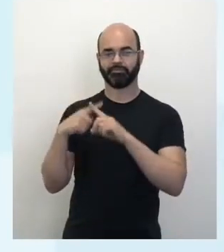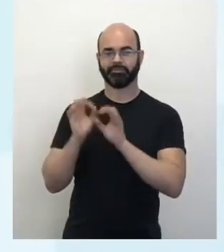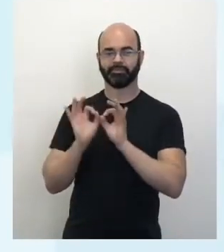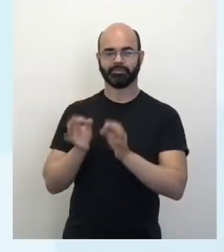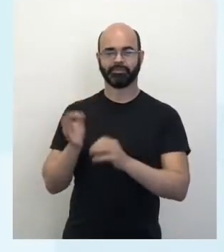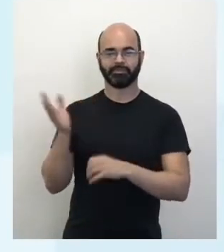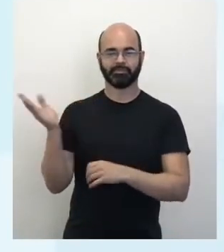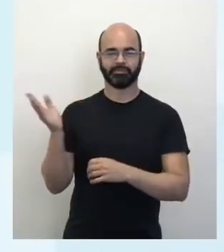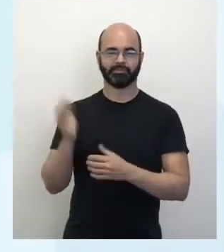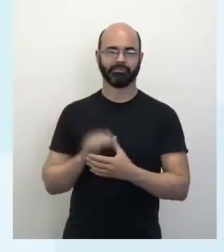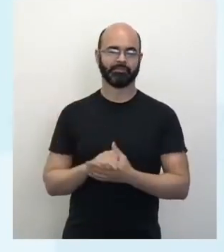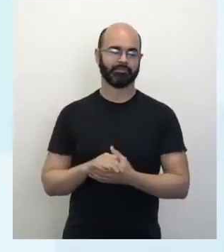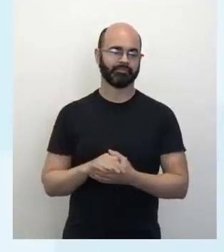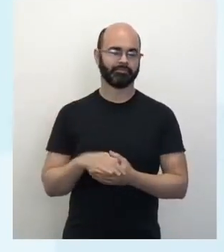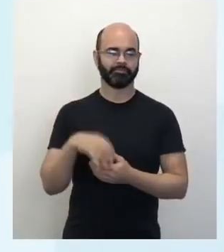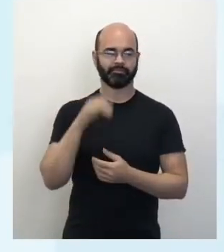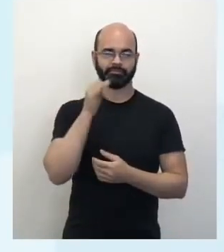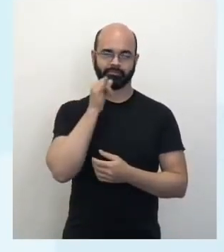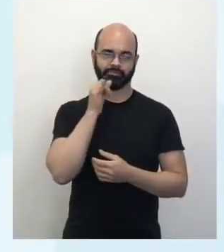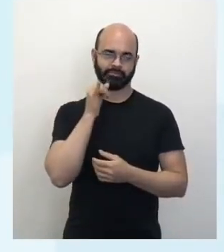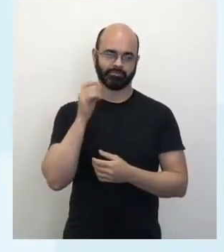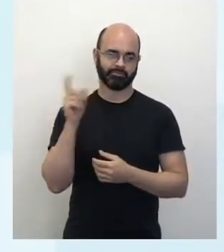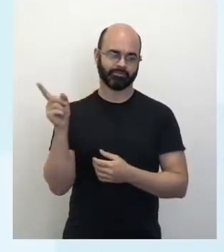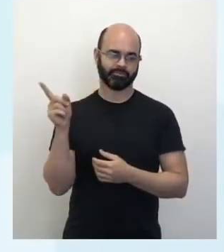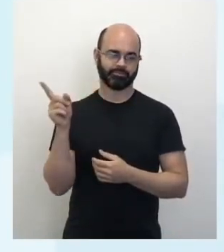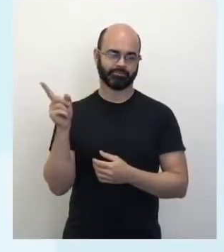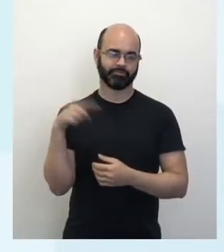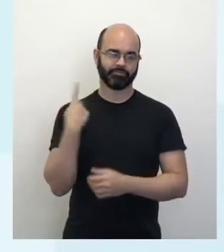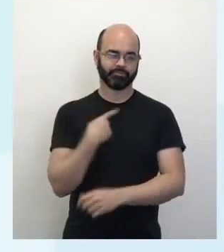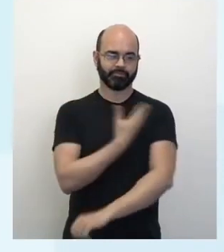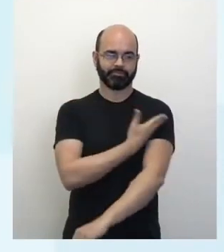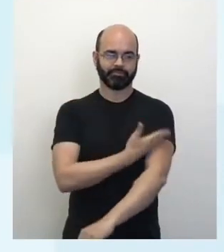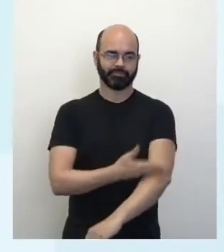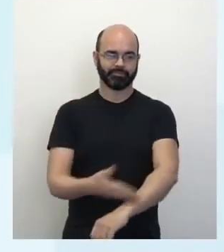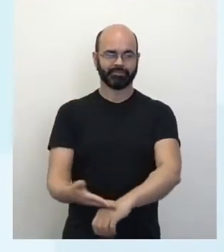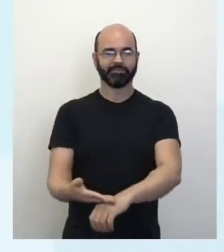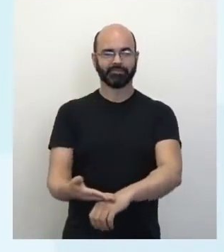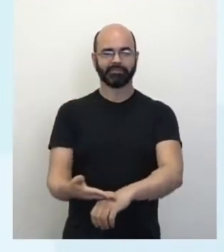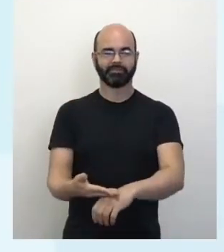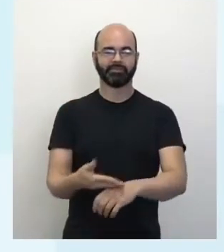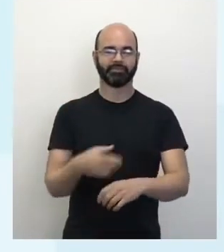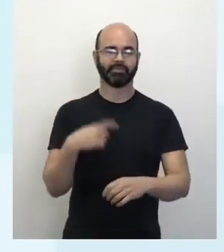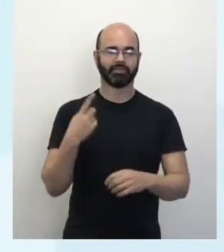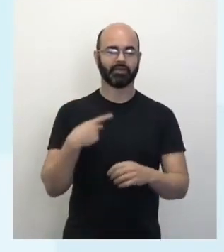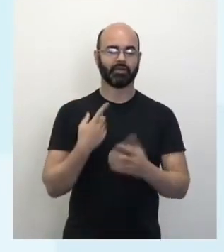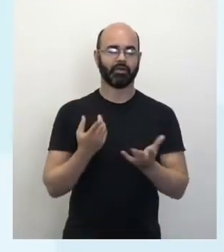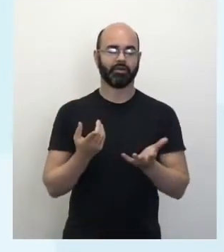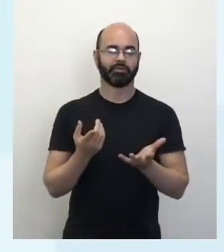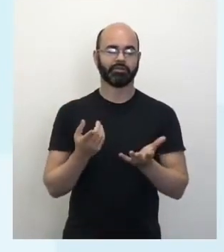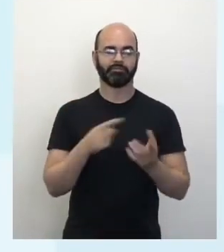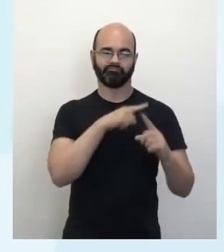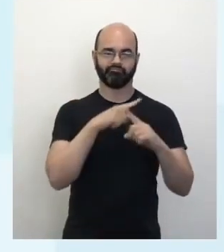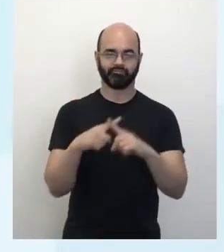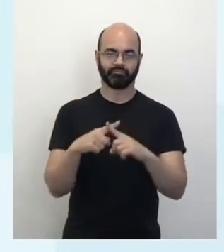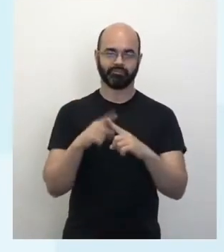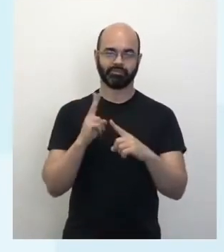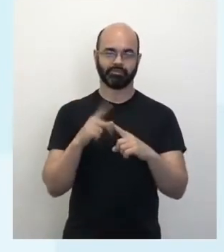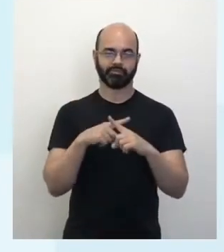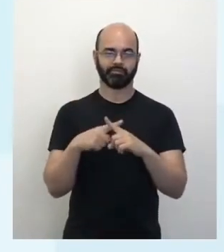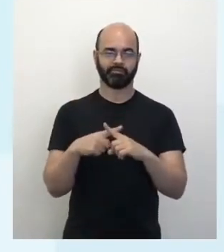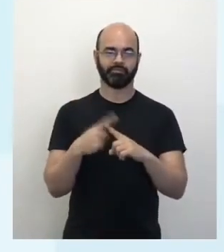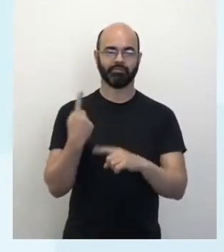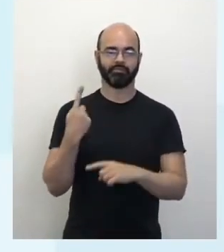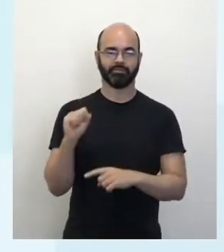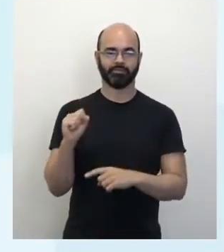simples, como costuma a gente fazer, né? A gente não foge muito, que é multiplicar